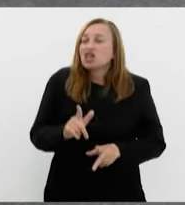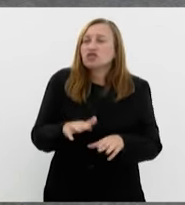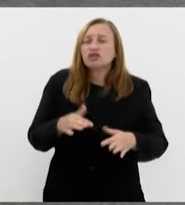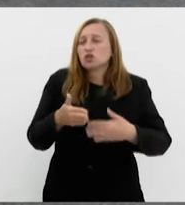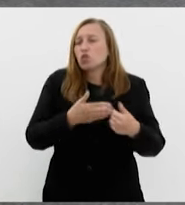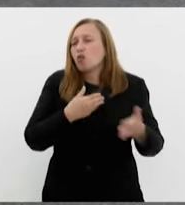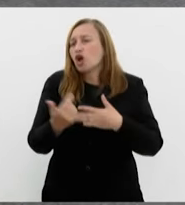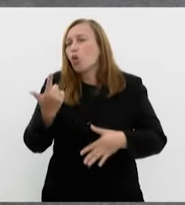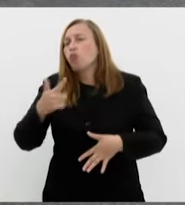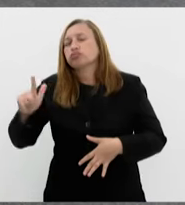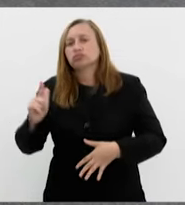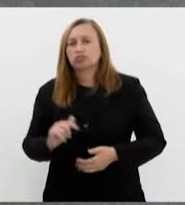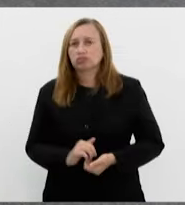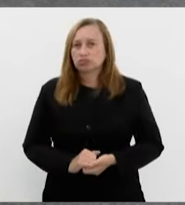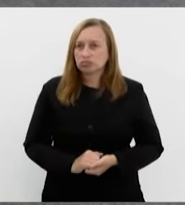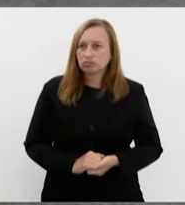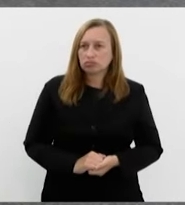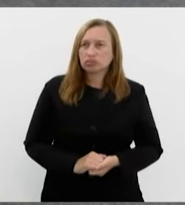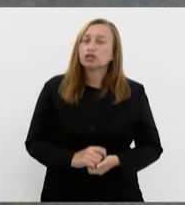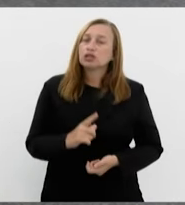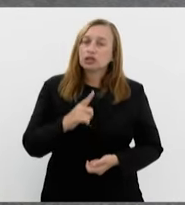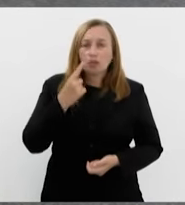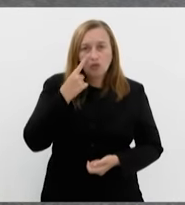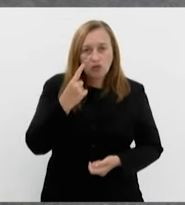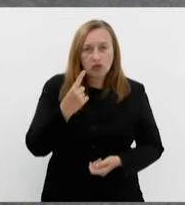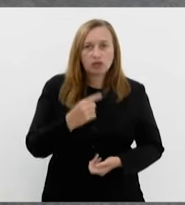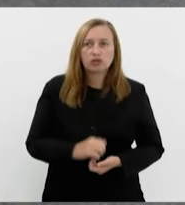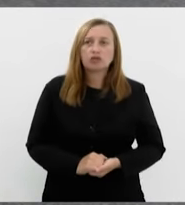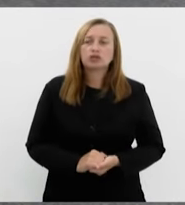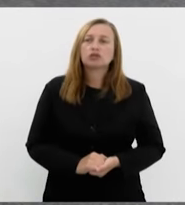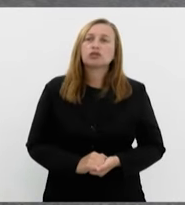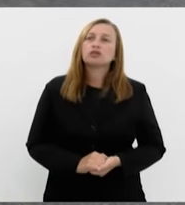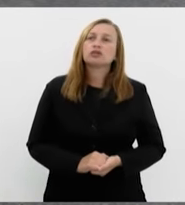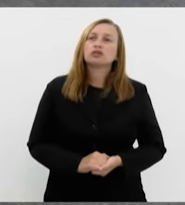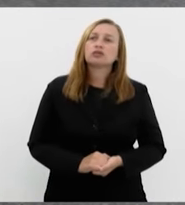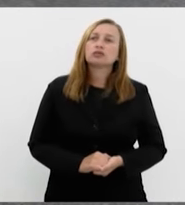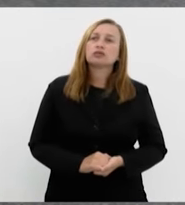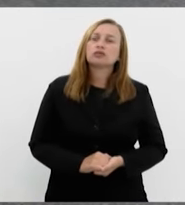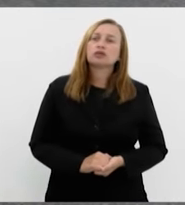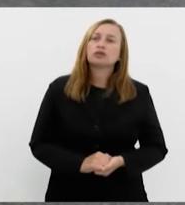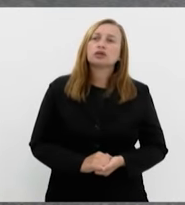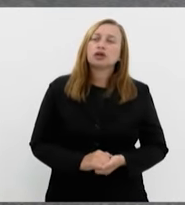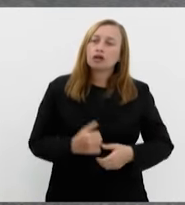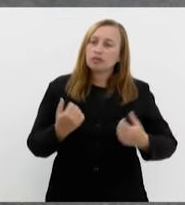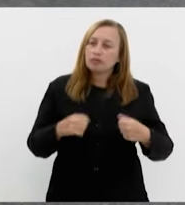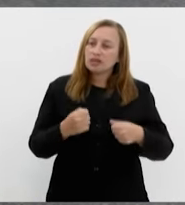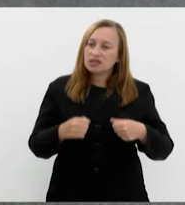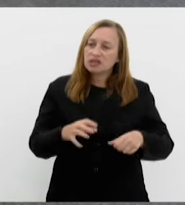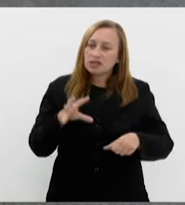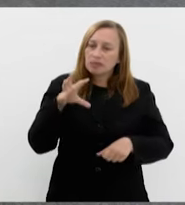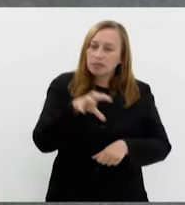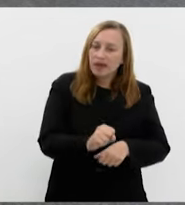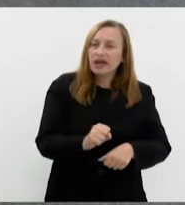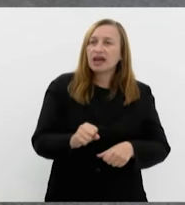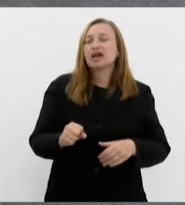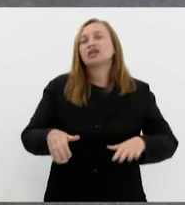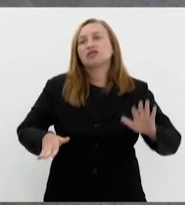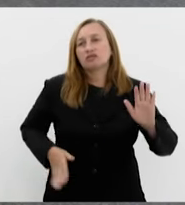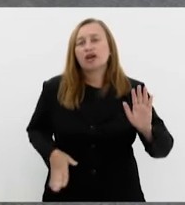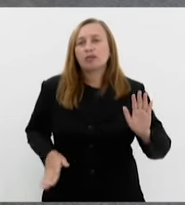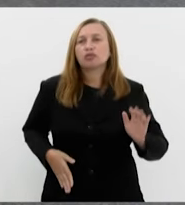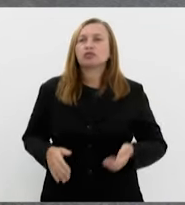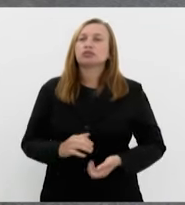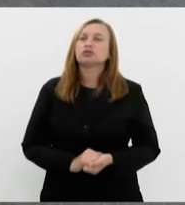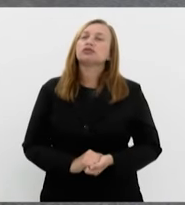qualquer outro que nós temos visto. E tem que lançar caça a esses vagabundos. É isso que tem que fazer.